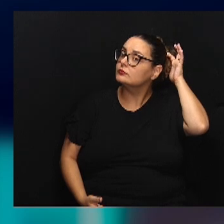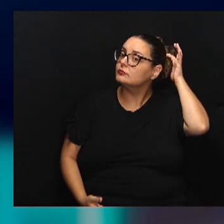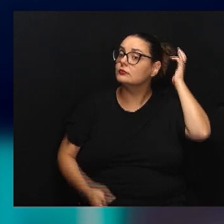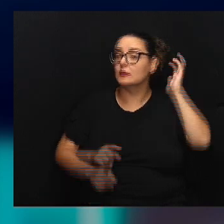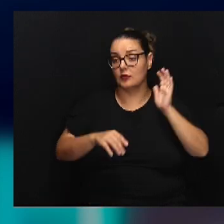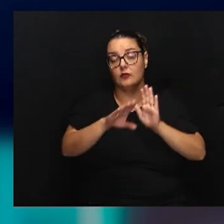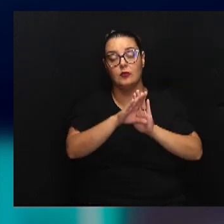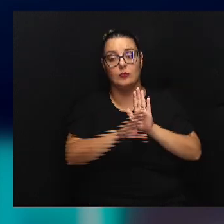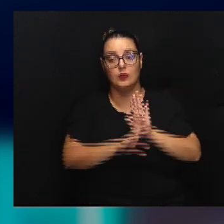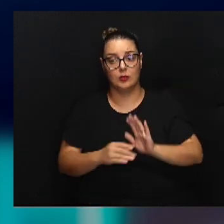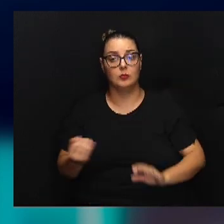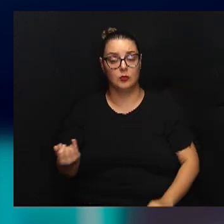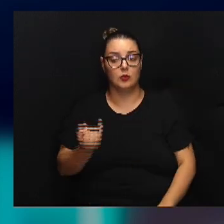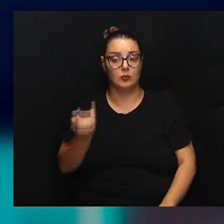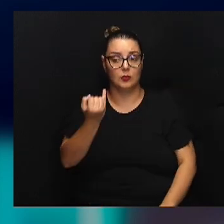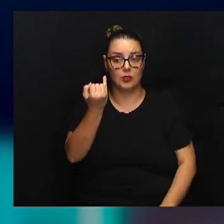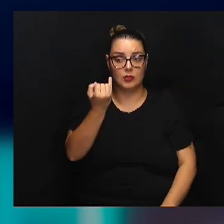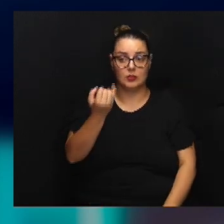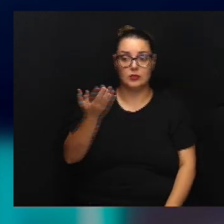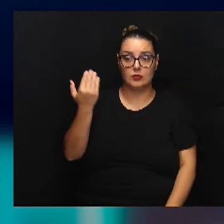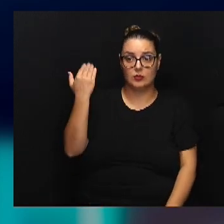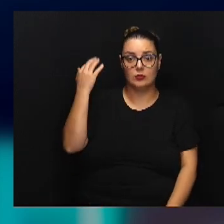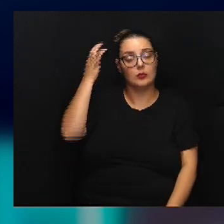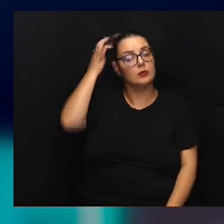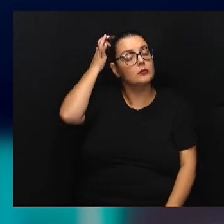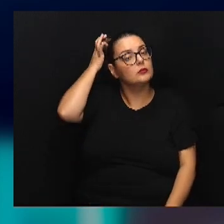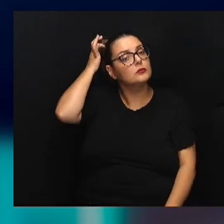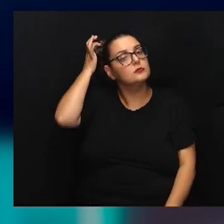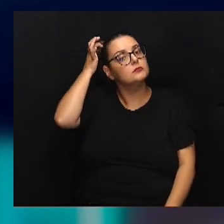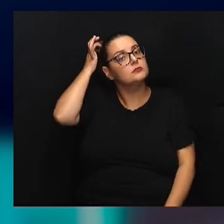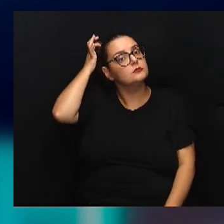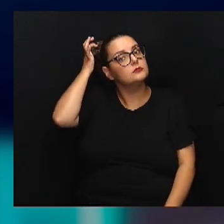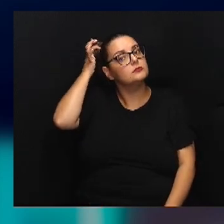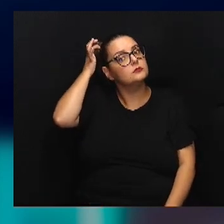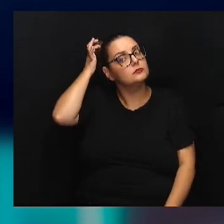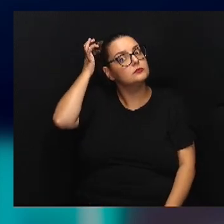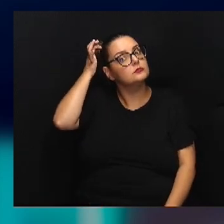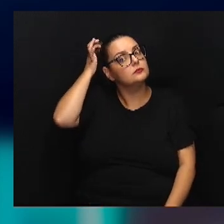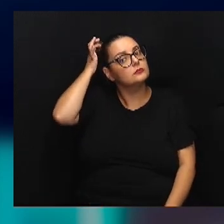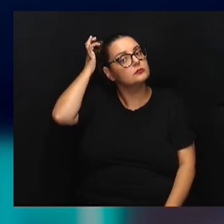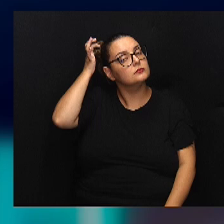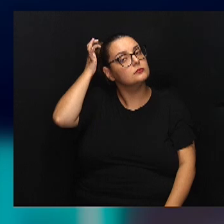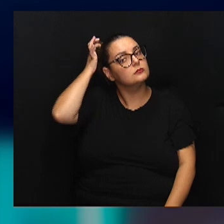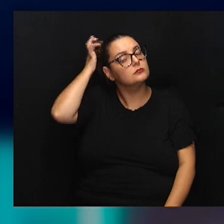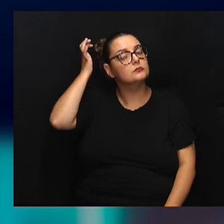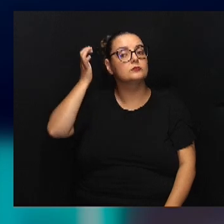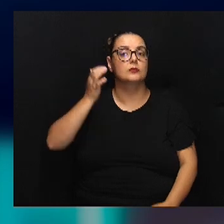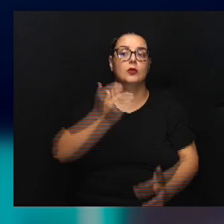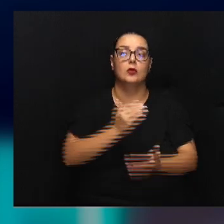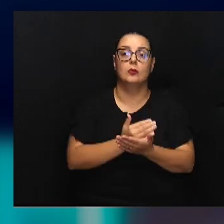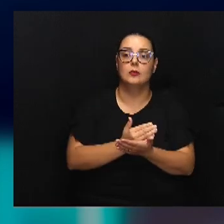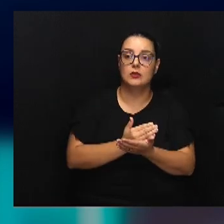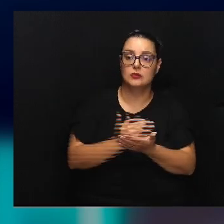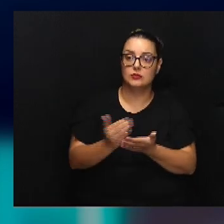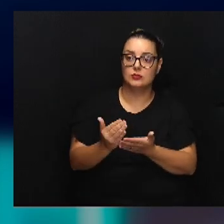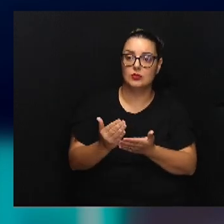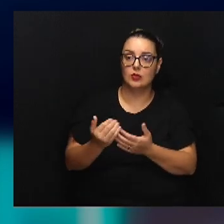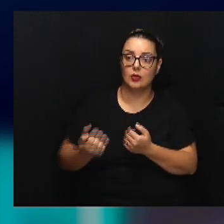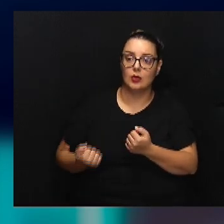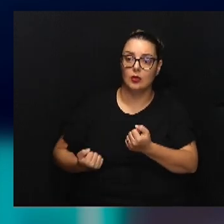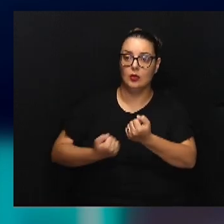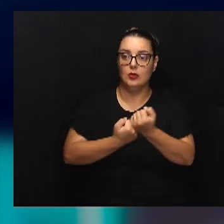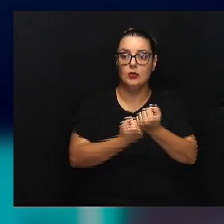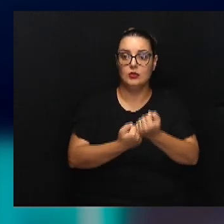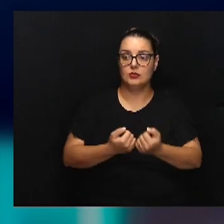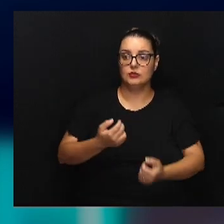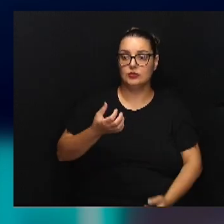Ele foi um programa muito importante. Na época, ele operou inicialmente com o apoio de 6